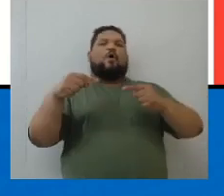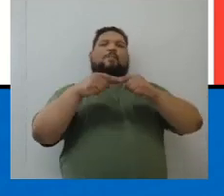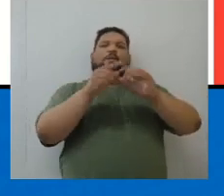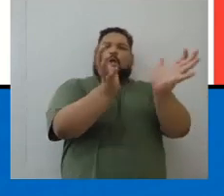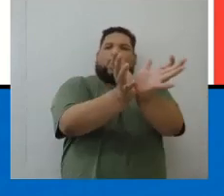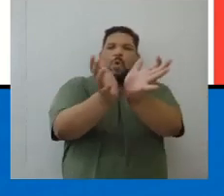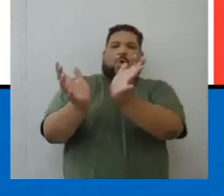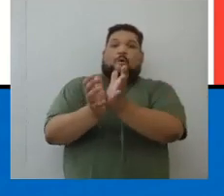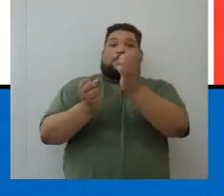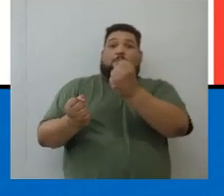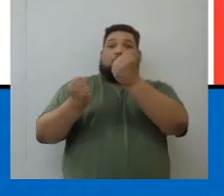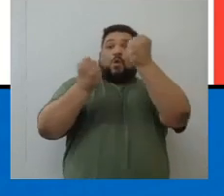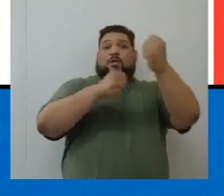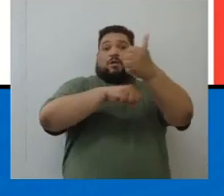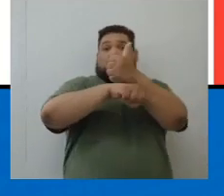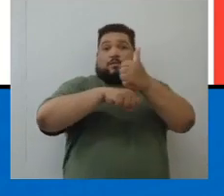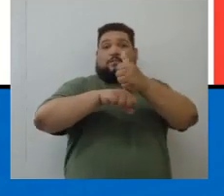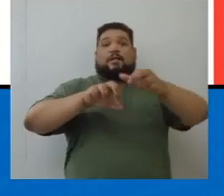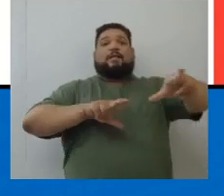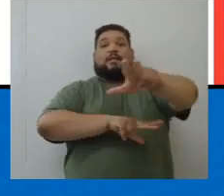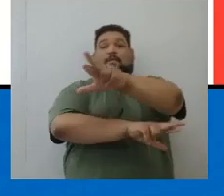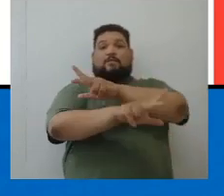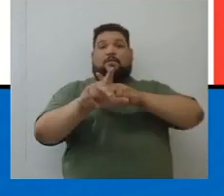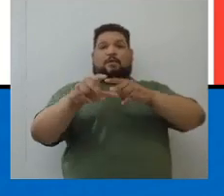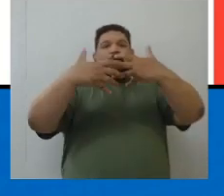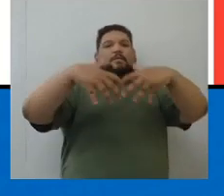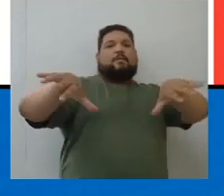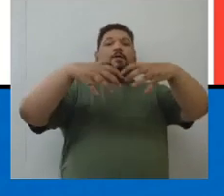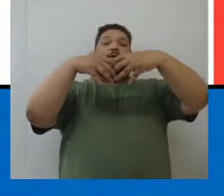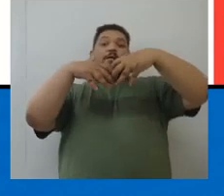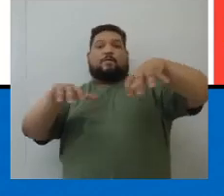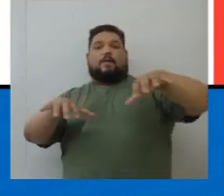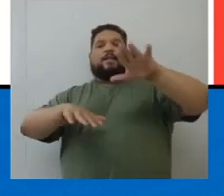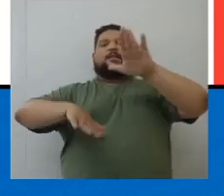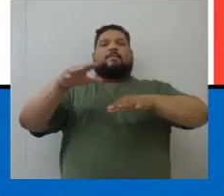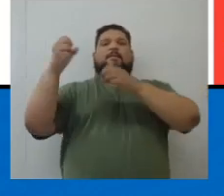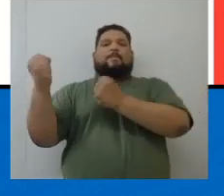grupos hegemônicos distintos, que vão estar subdivididos a partir do